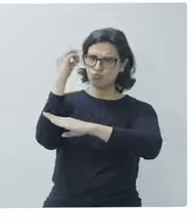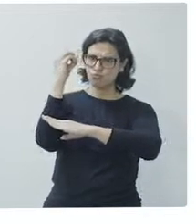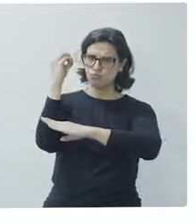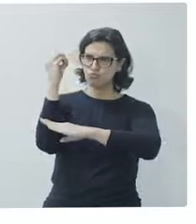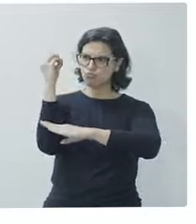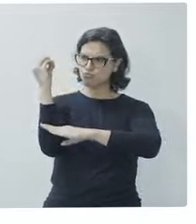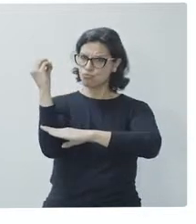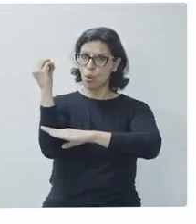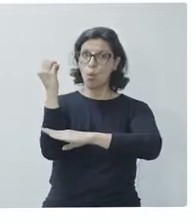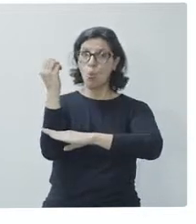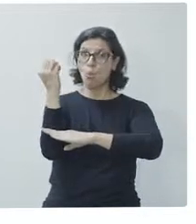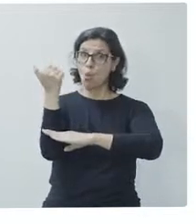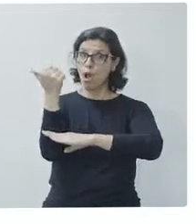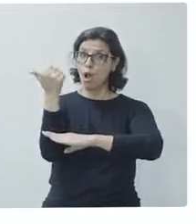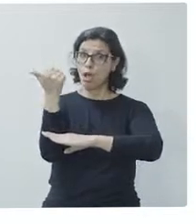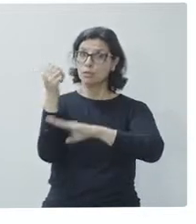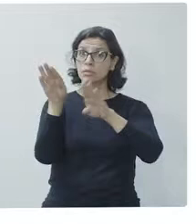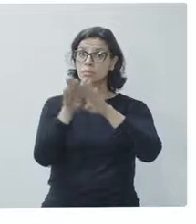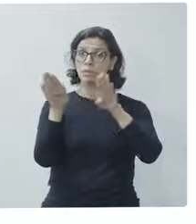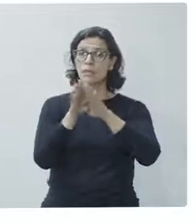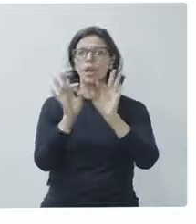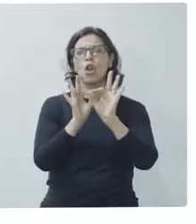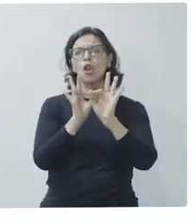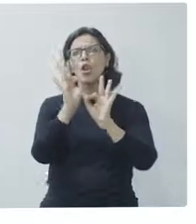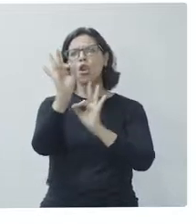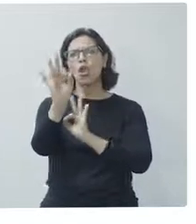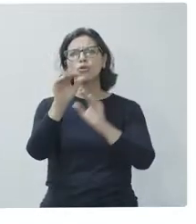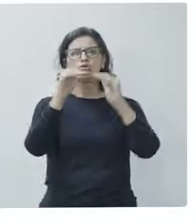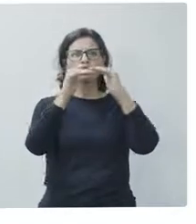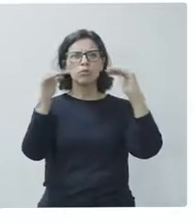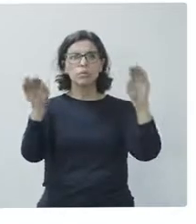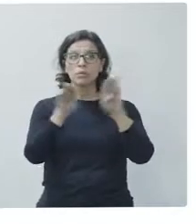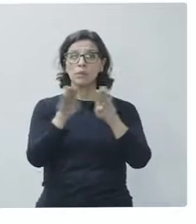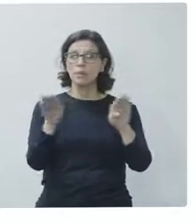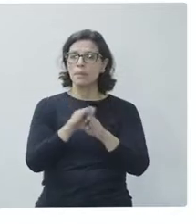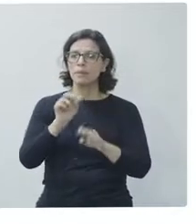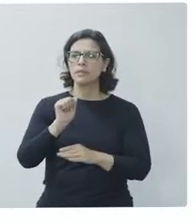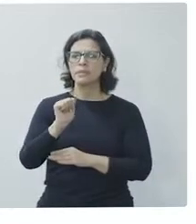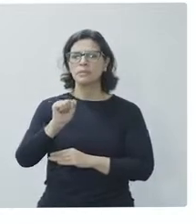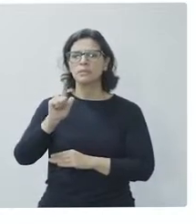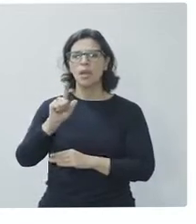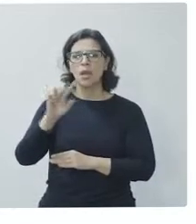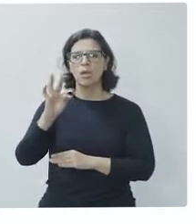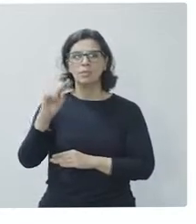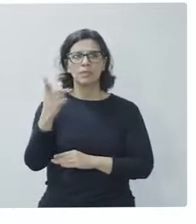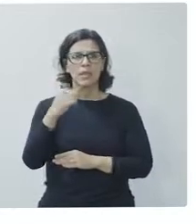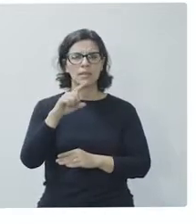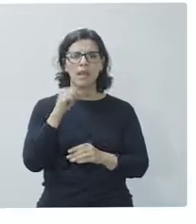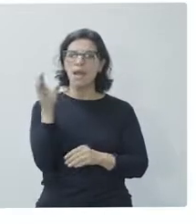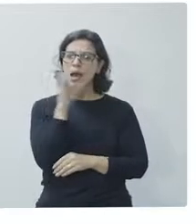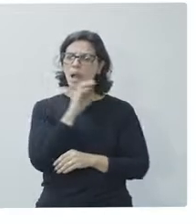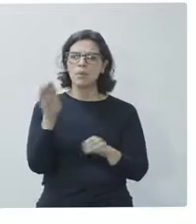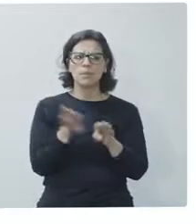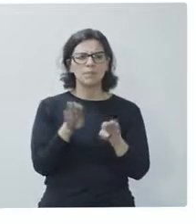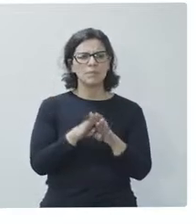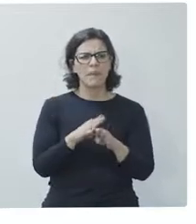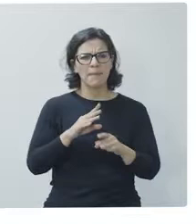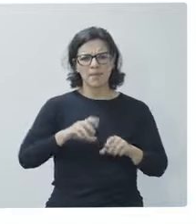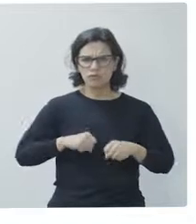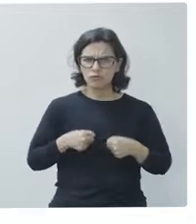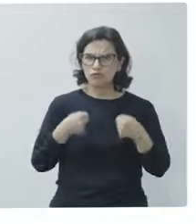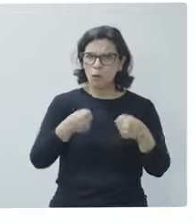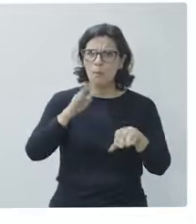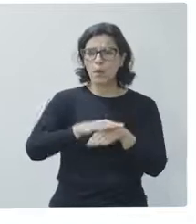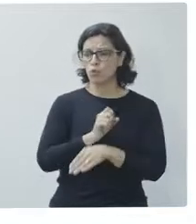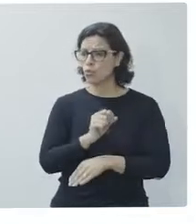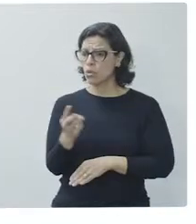a declinar em direção ao longínquo horizonte. Mas Alteda andou mais rápido e, empenhando mais esforço do